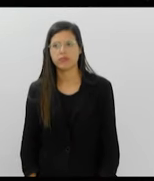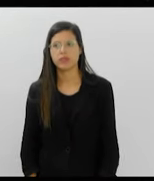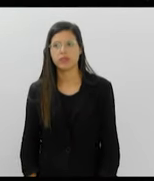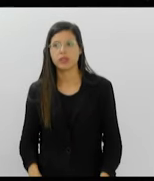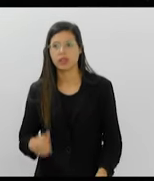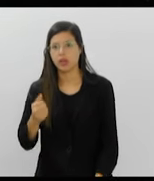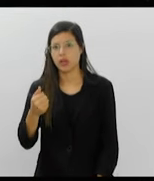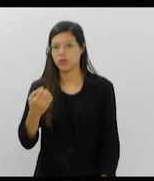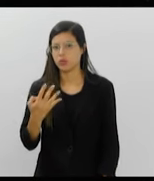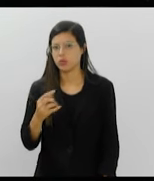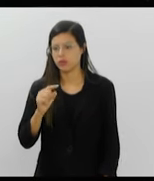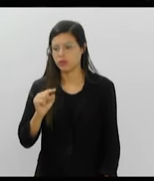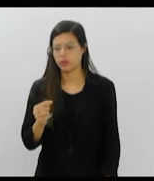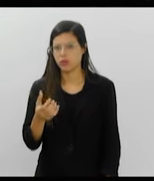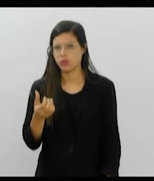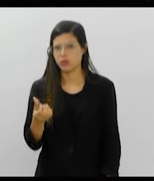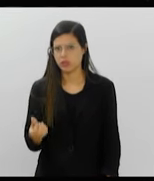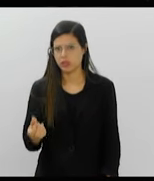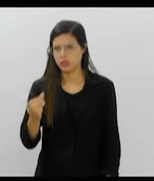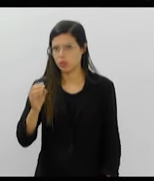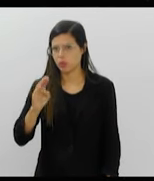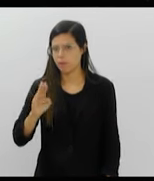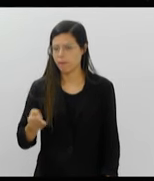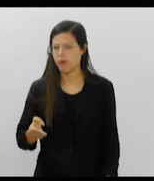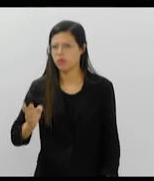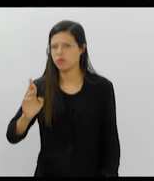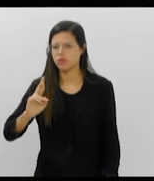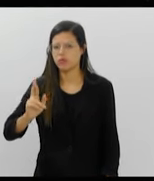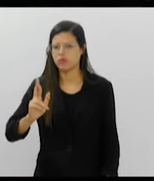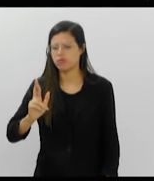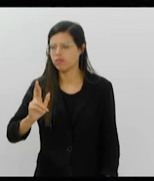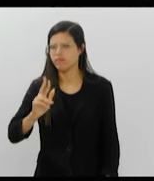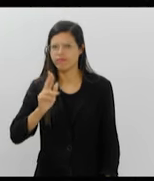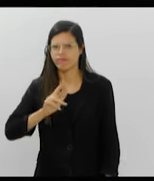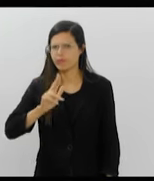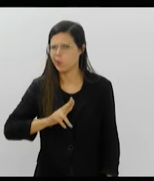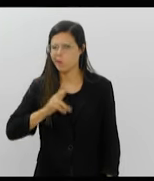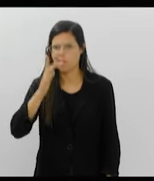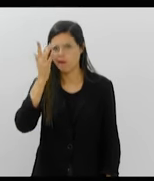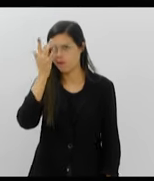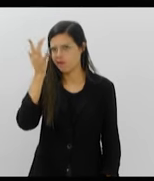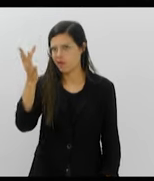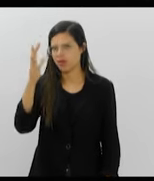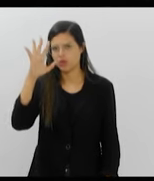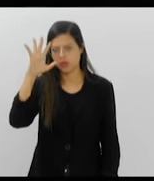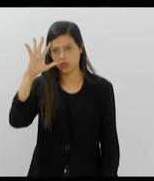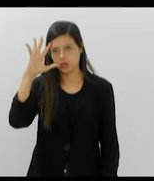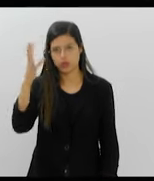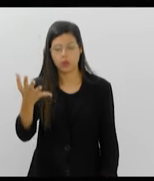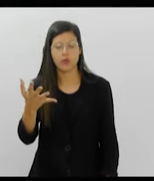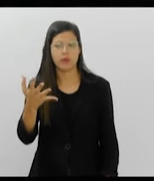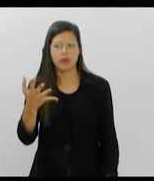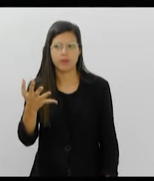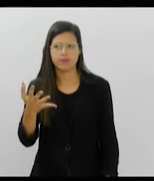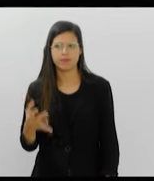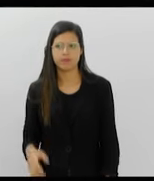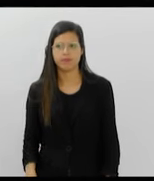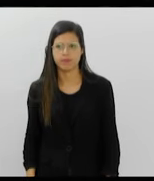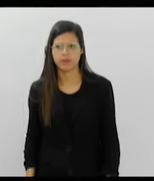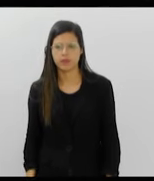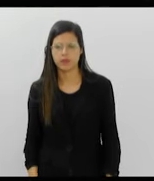14,6 bilhões de reais não é uma questão fácil de resolver. Passa